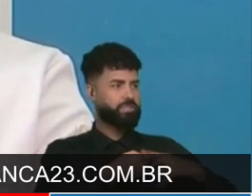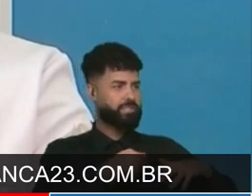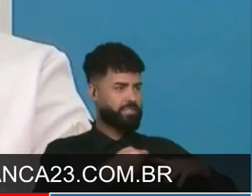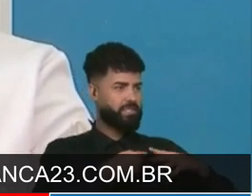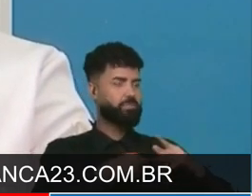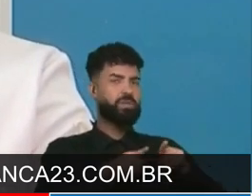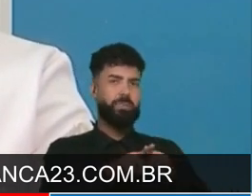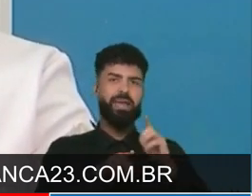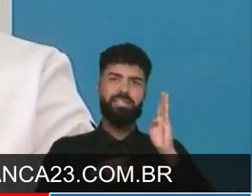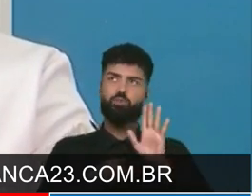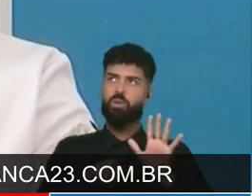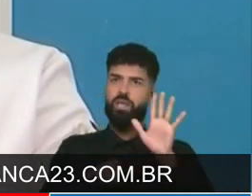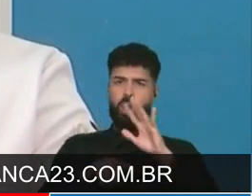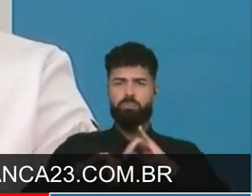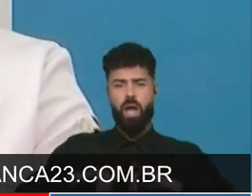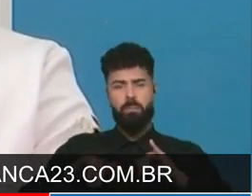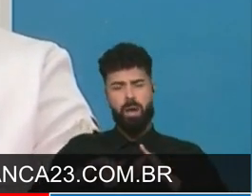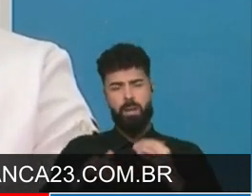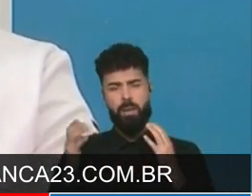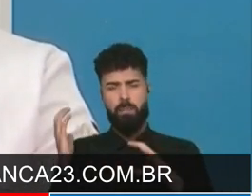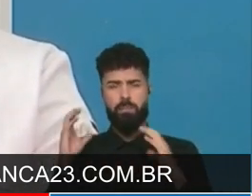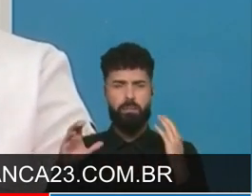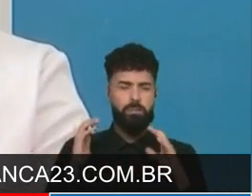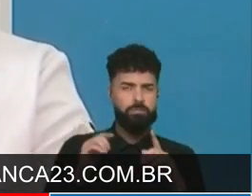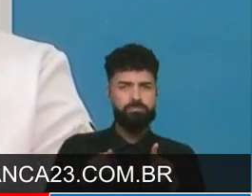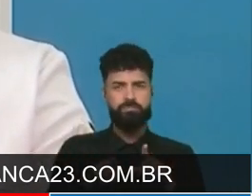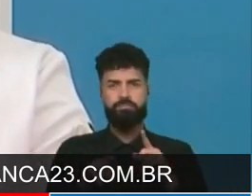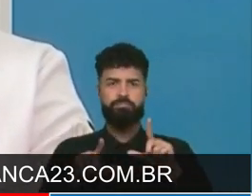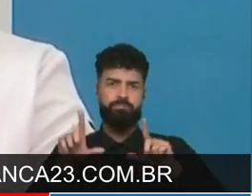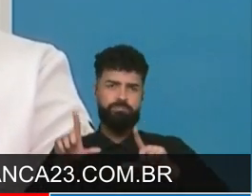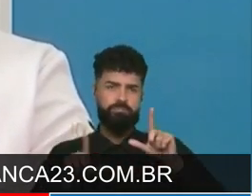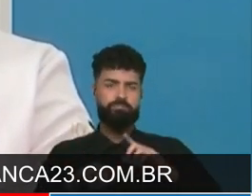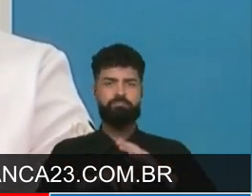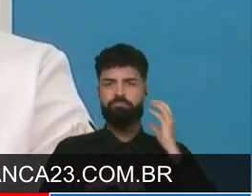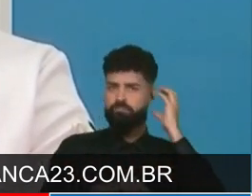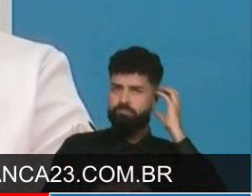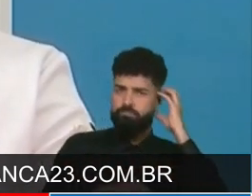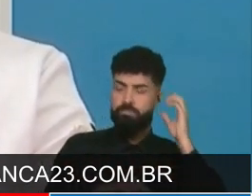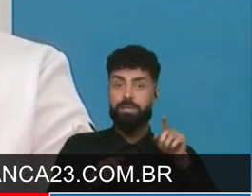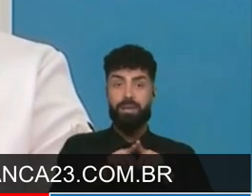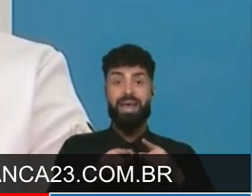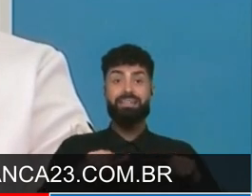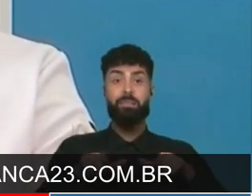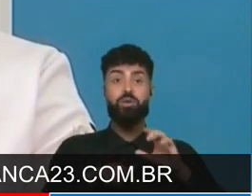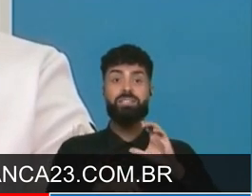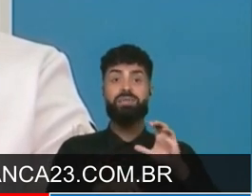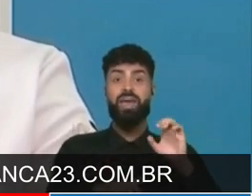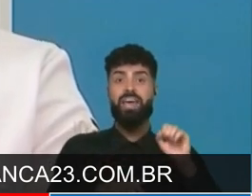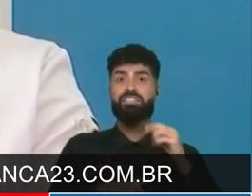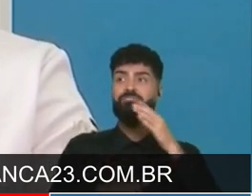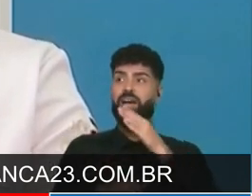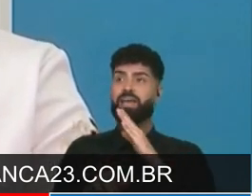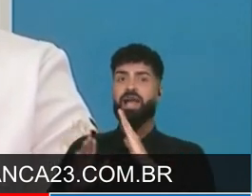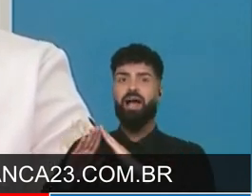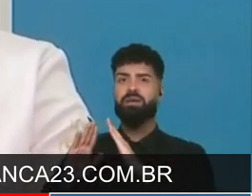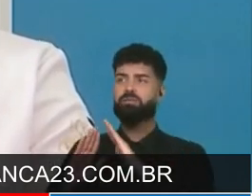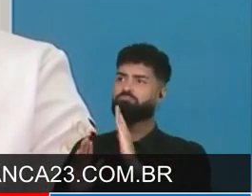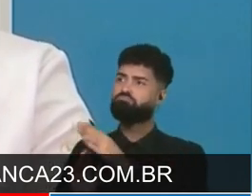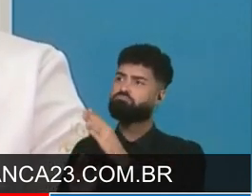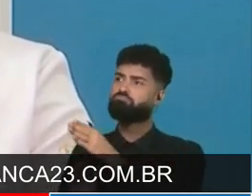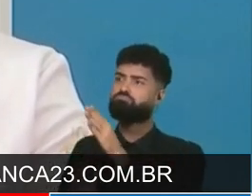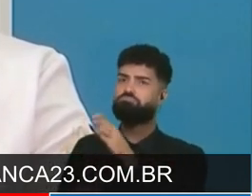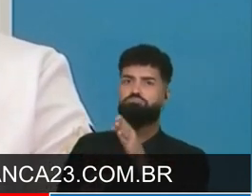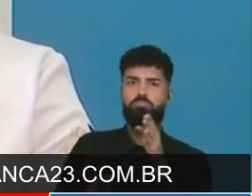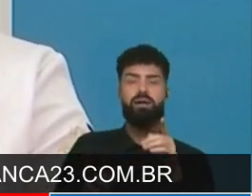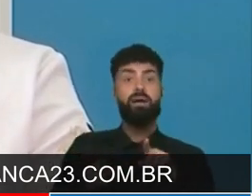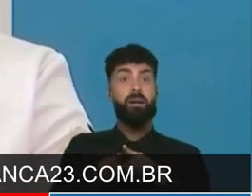em campanhas nacionais, tem acontecido, né? O trabalho de porta em porta dos ACS é muito importante em captar esses pacientes. E no caso da população